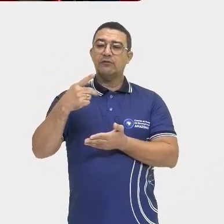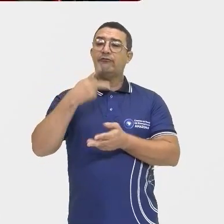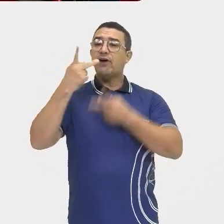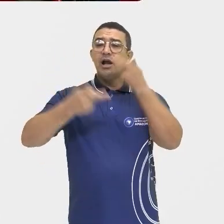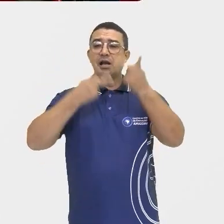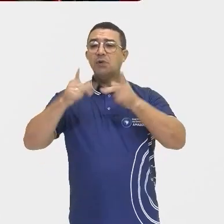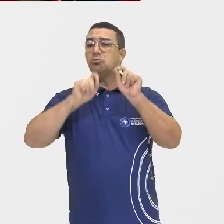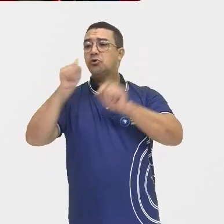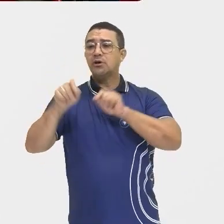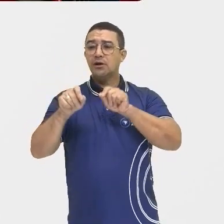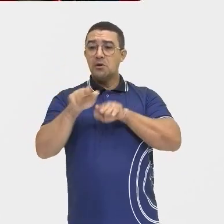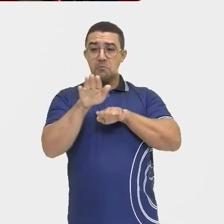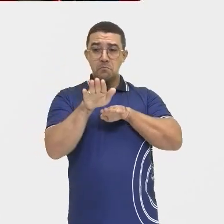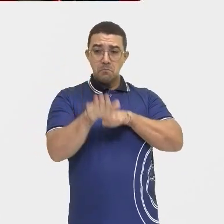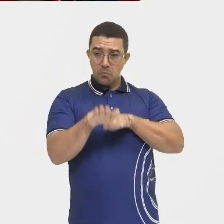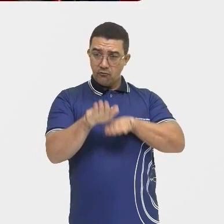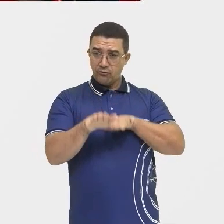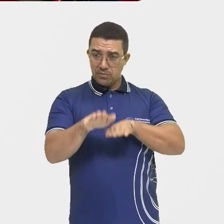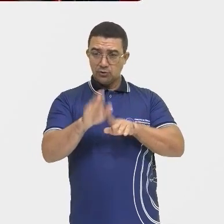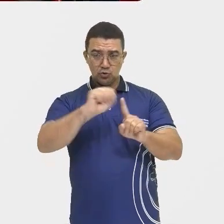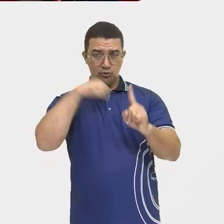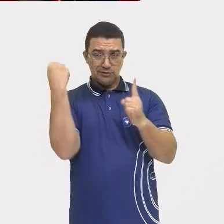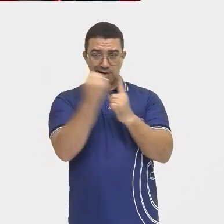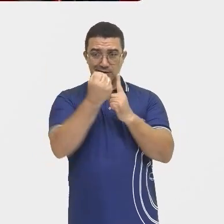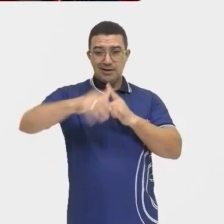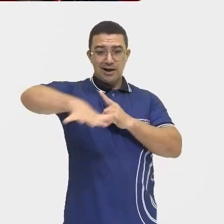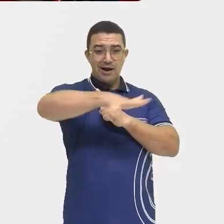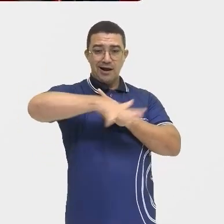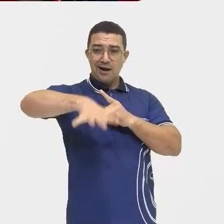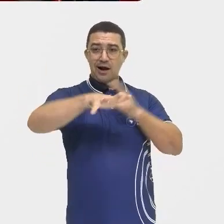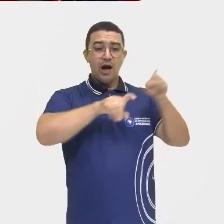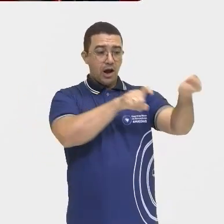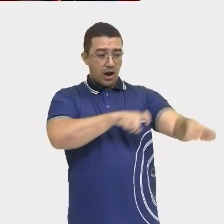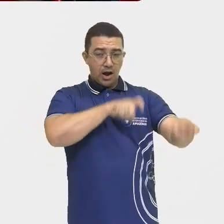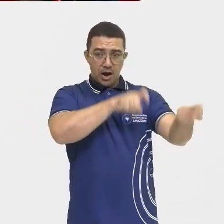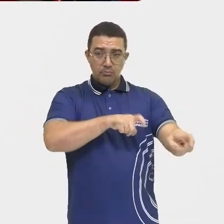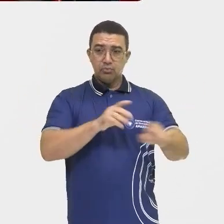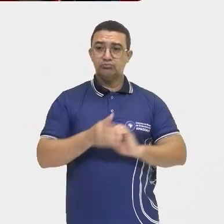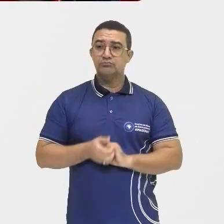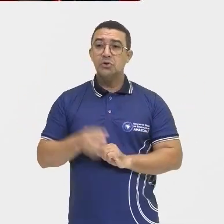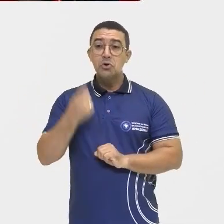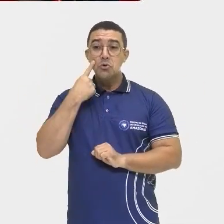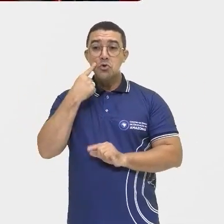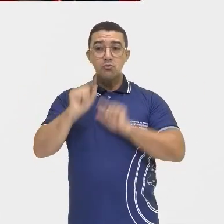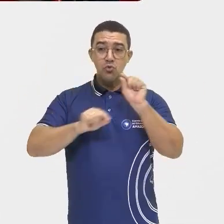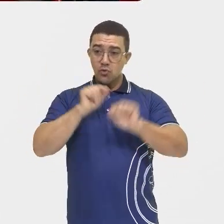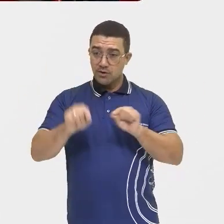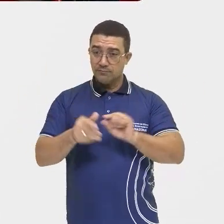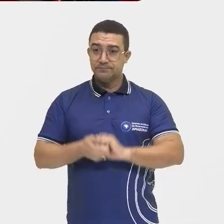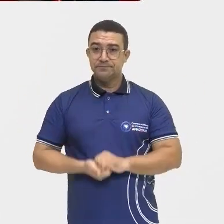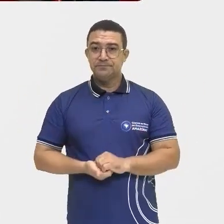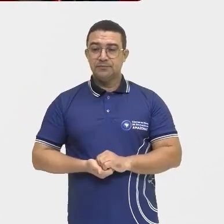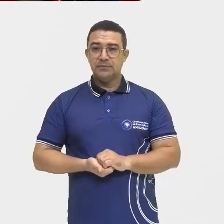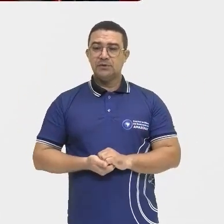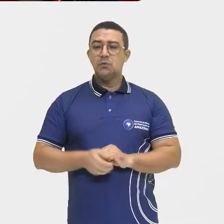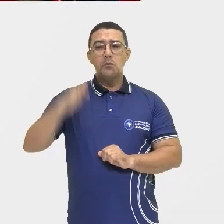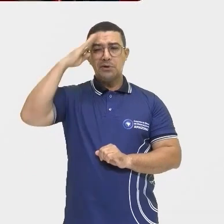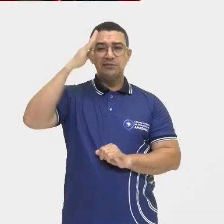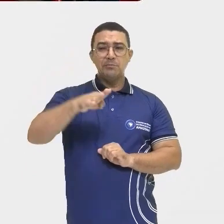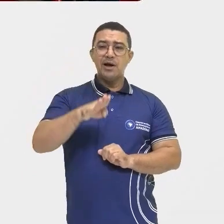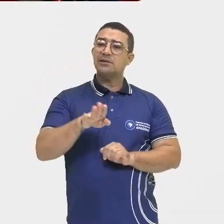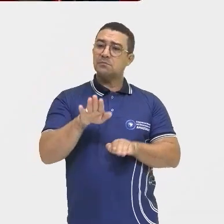os movimentos sociais no campo, tudo bem? E o que a gente viu, professor, durante essa aula? Nós vimos que os